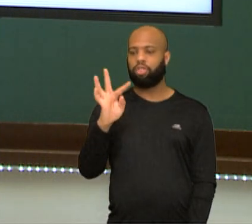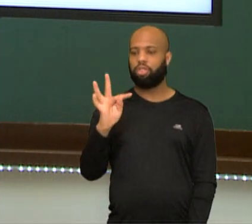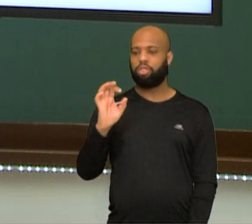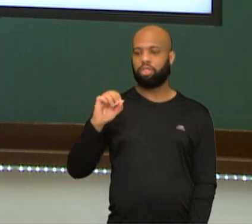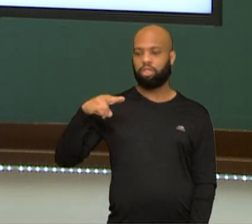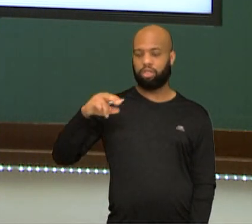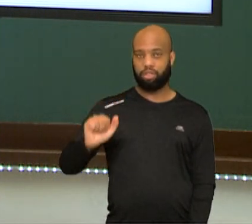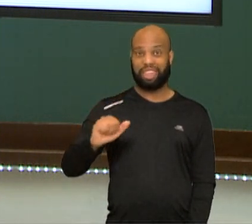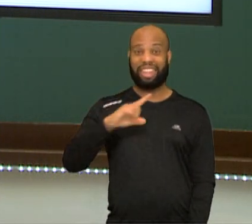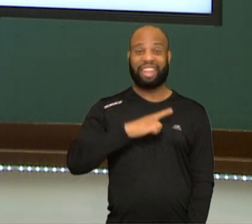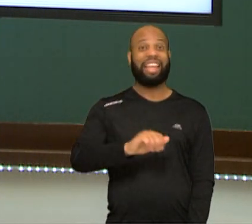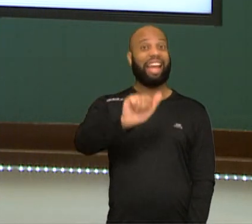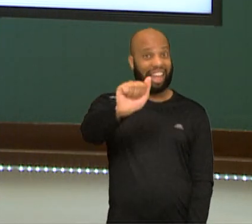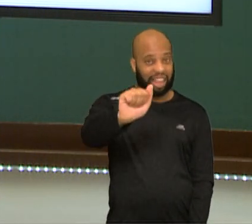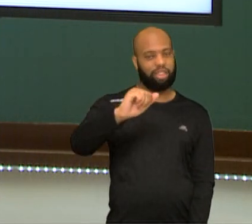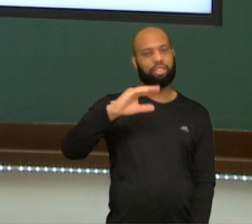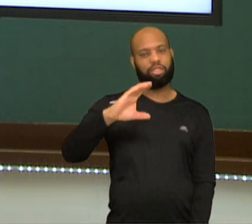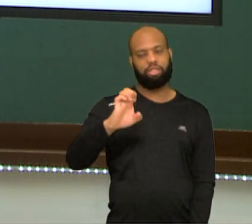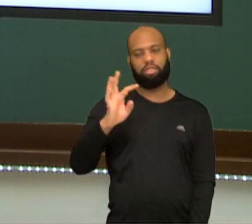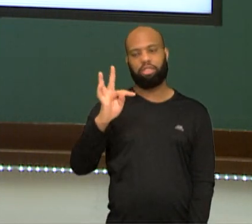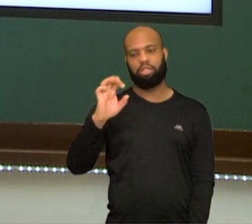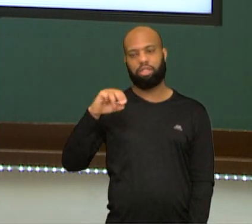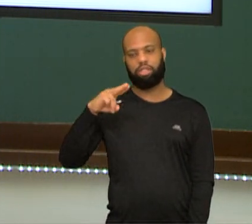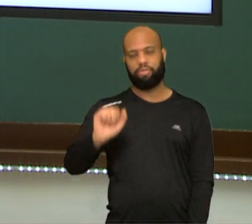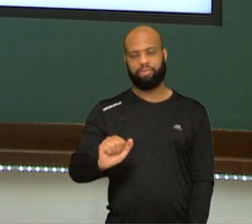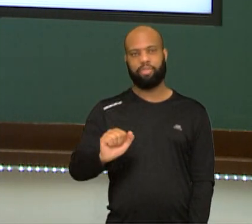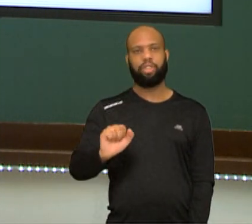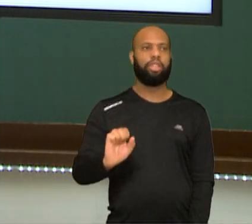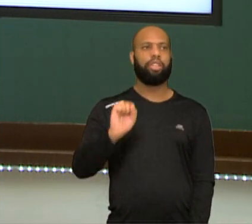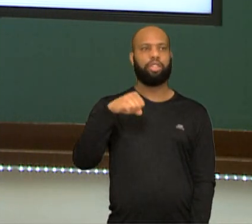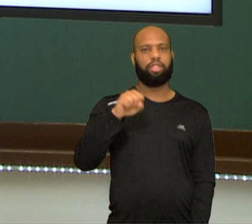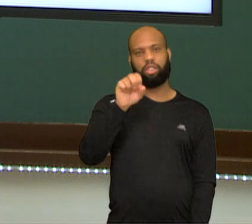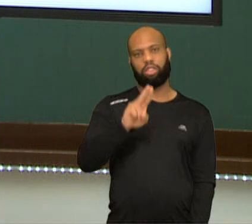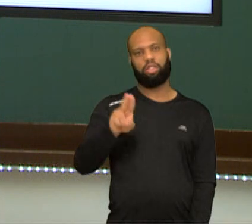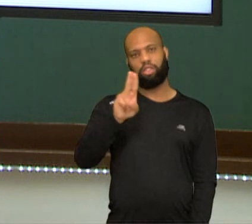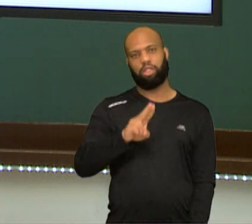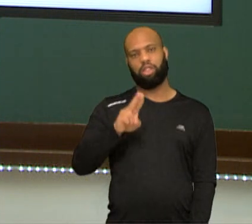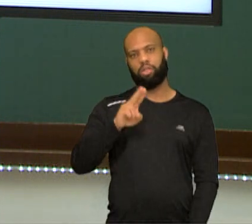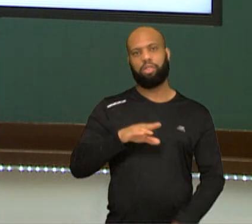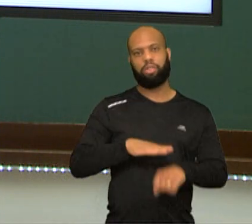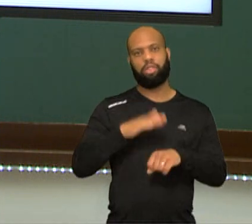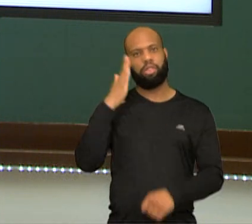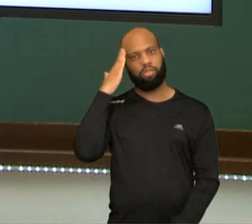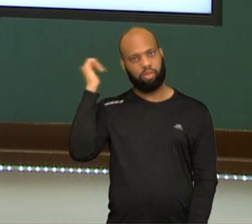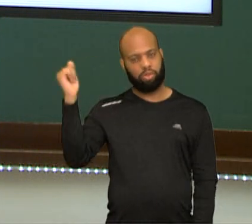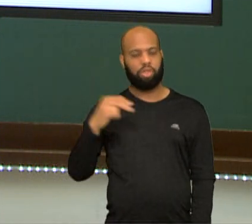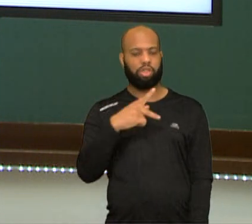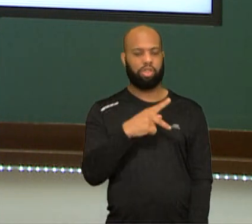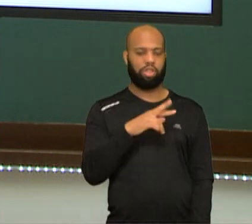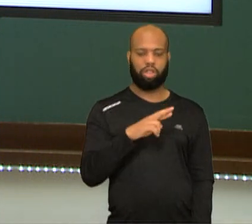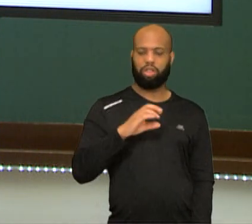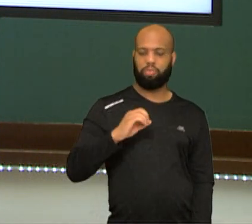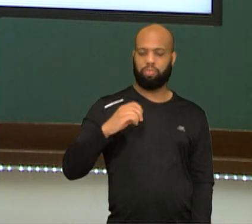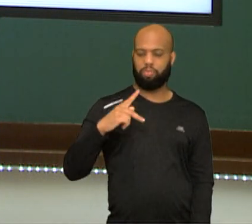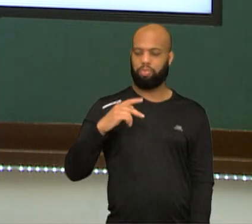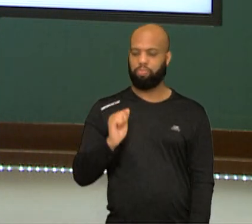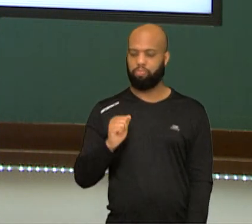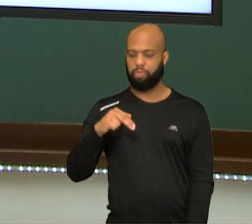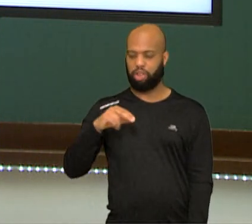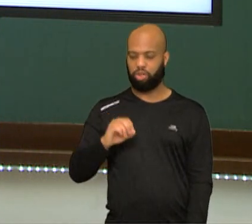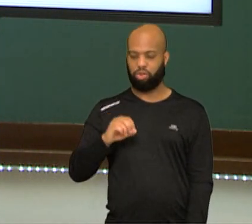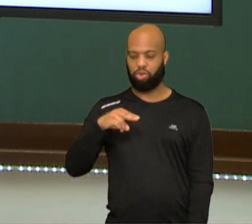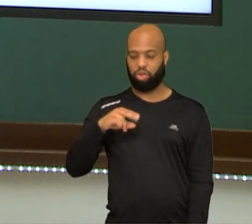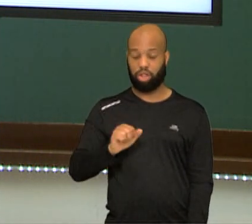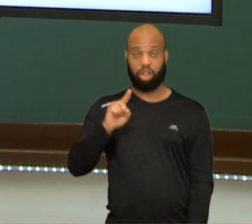nós temos a acetona. Sim, é o nome usual da propanona que nós vamos trabalhar no